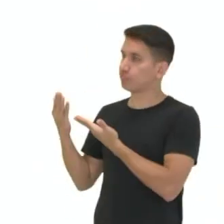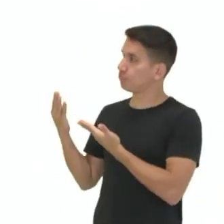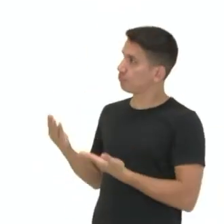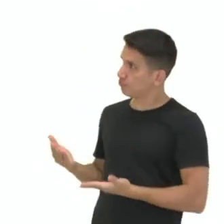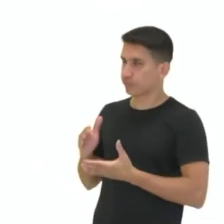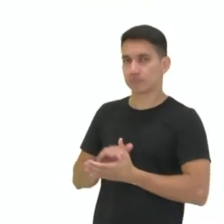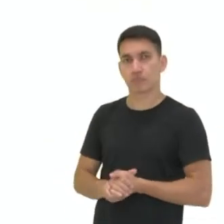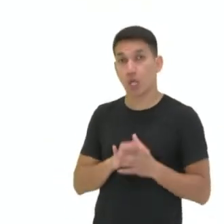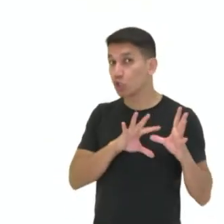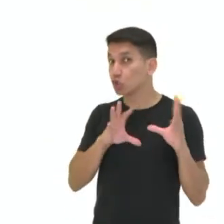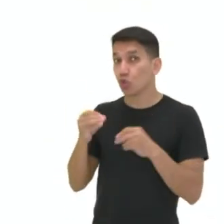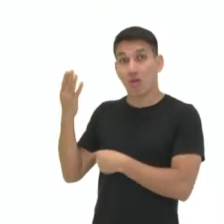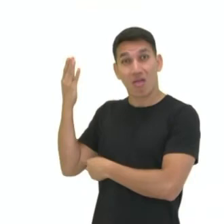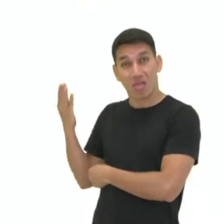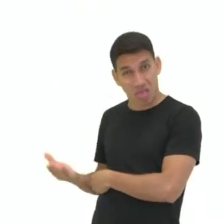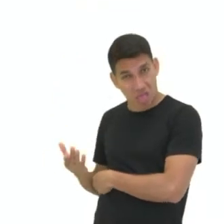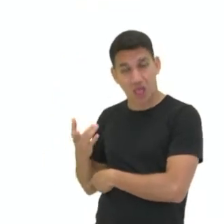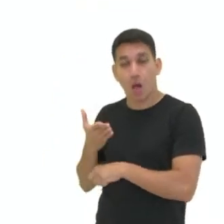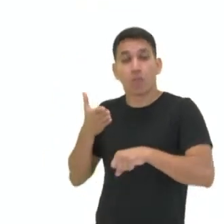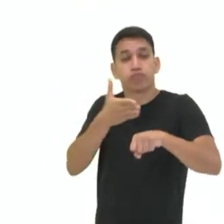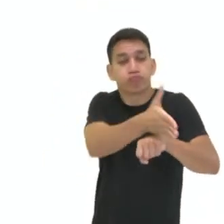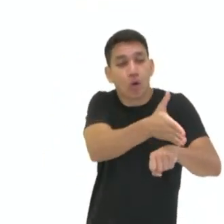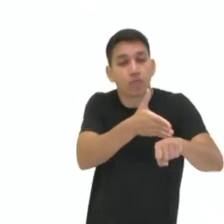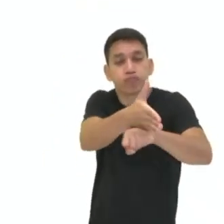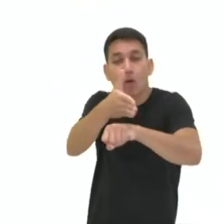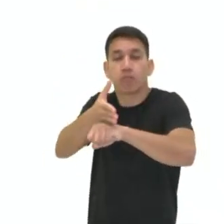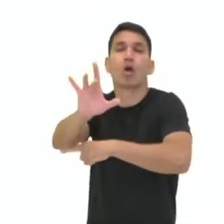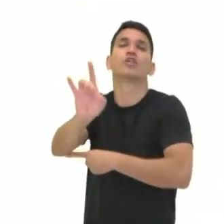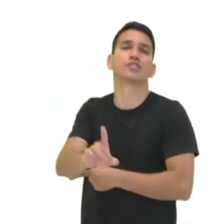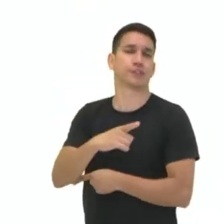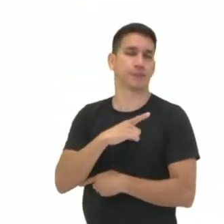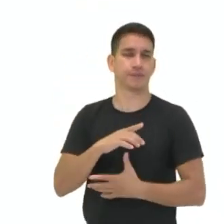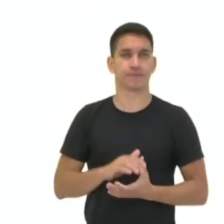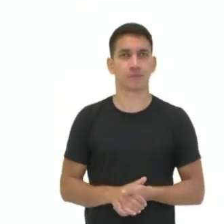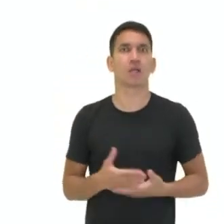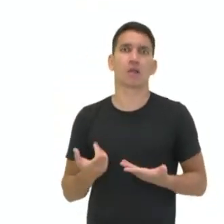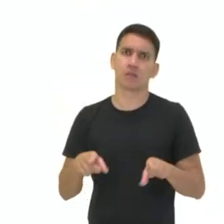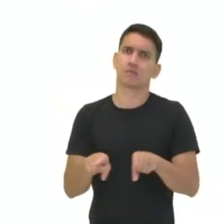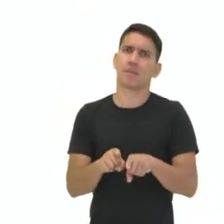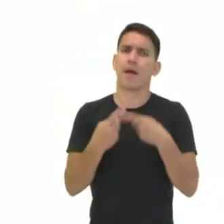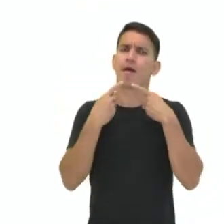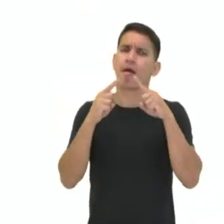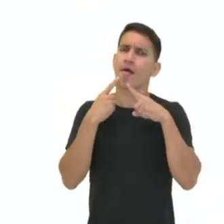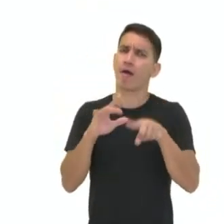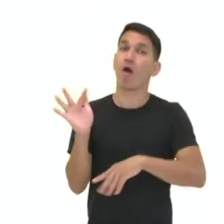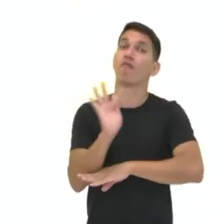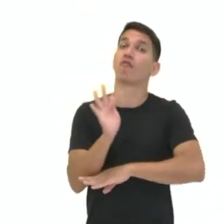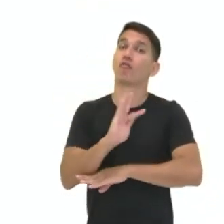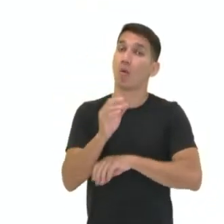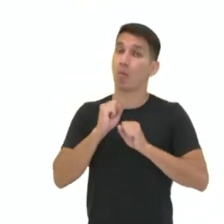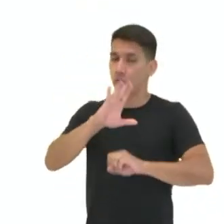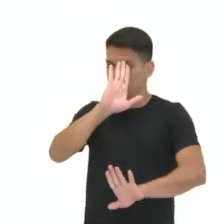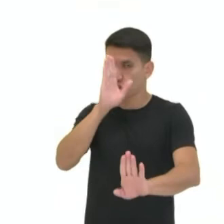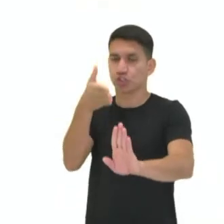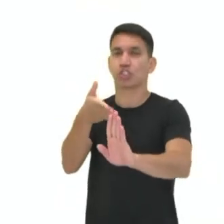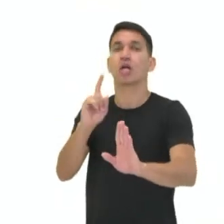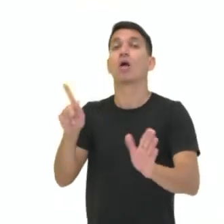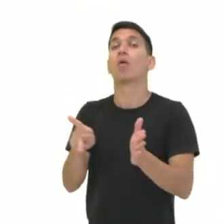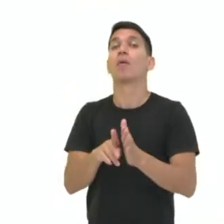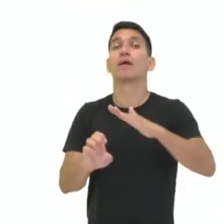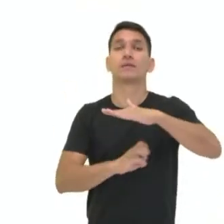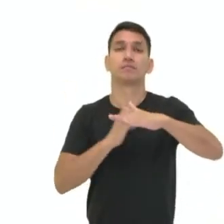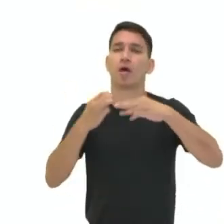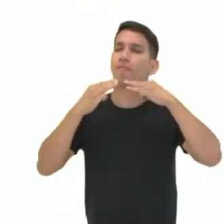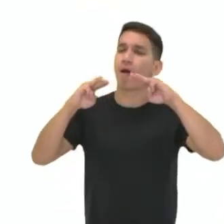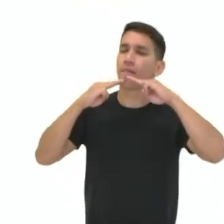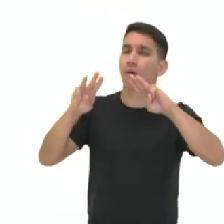Então, procurar os órgãos por direito. Ainda, uma reclamação formal pode ser feita diretamente às empresas anunciantes por